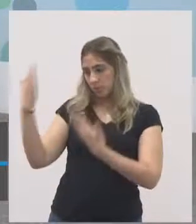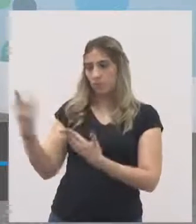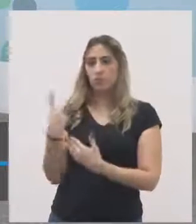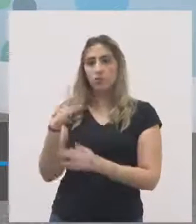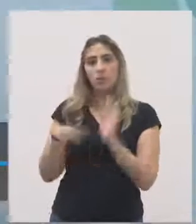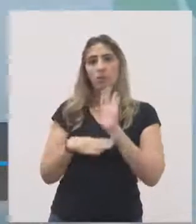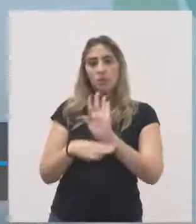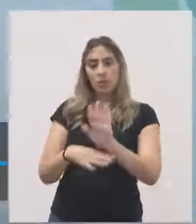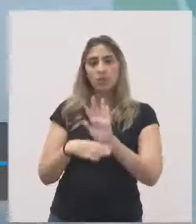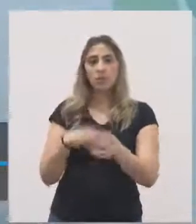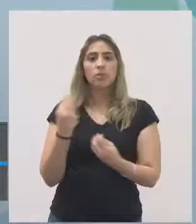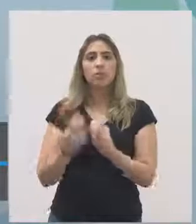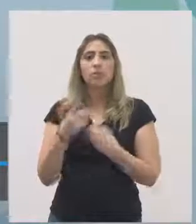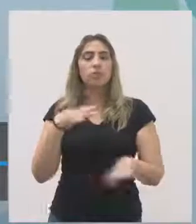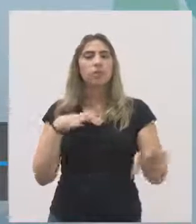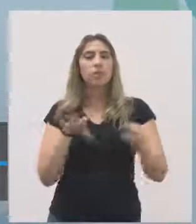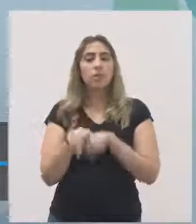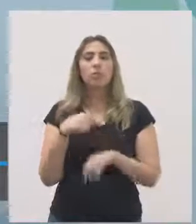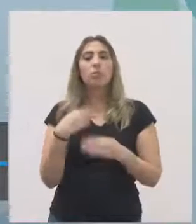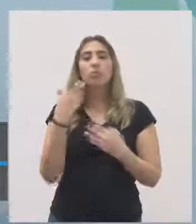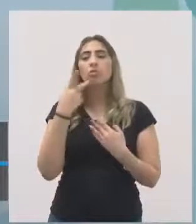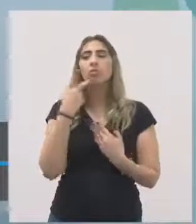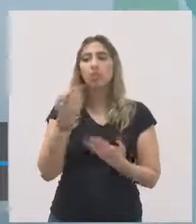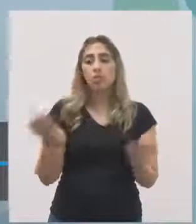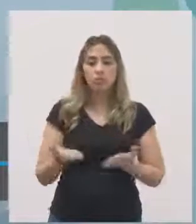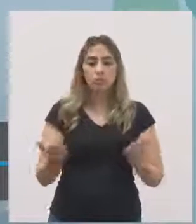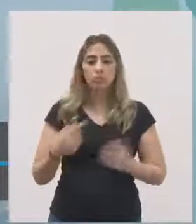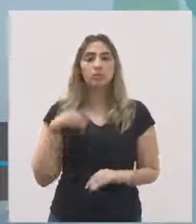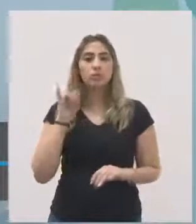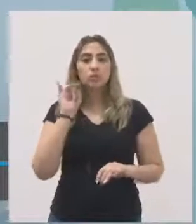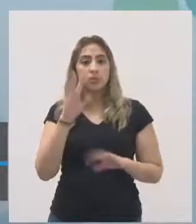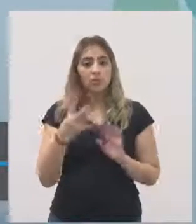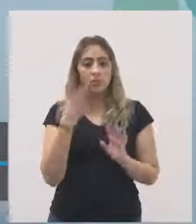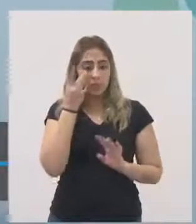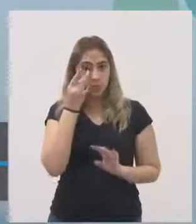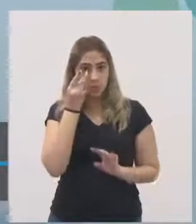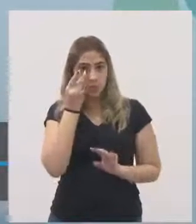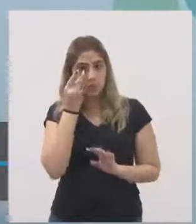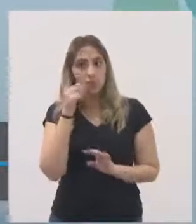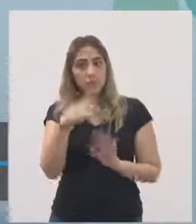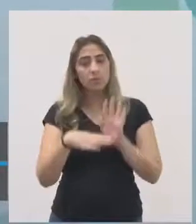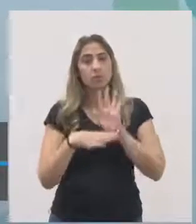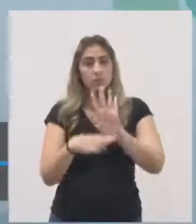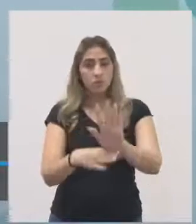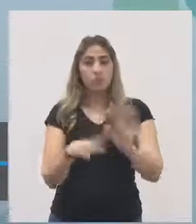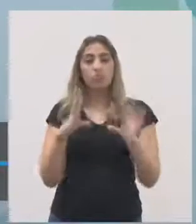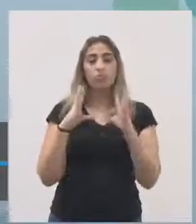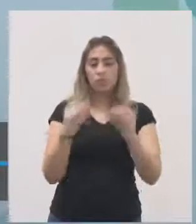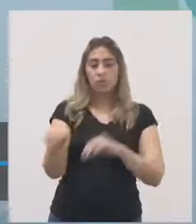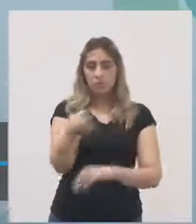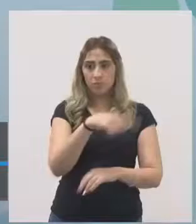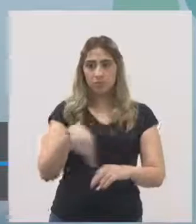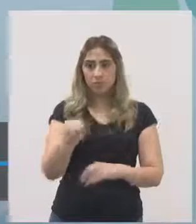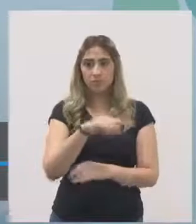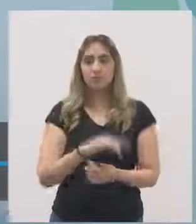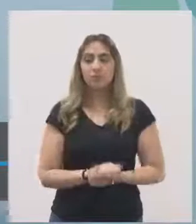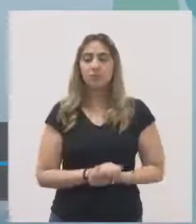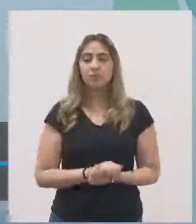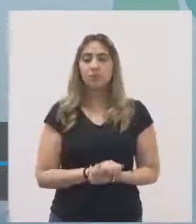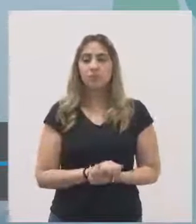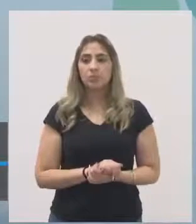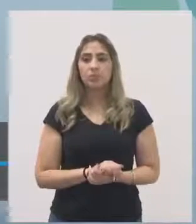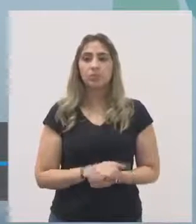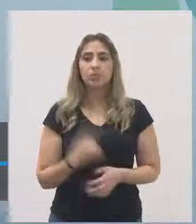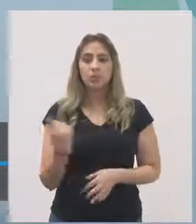sua colaboração. Como toda a formação eu digo aqui, que você, não só presencialmente, você me ajuda e ajuda a Thelma e a Carol, como também